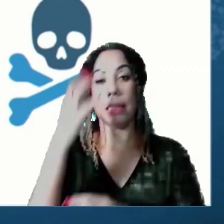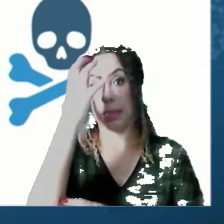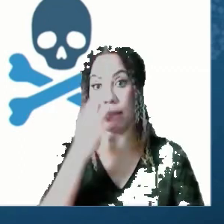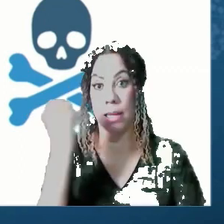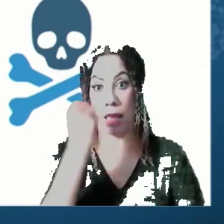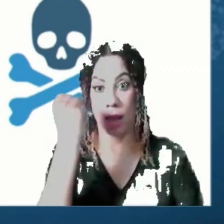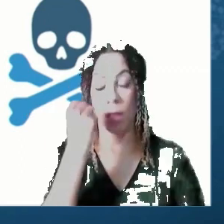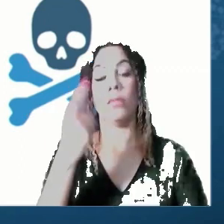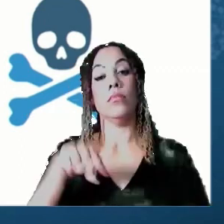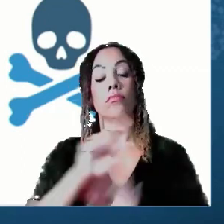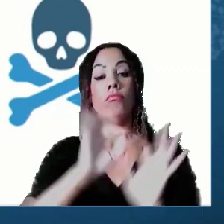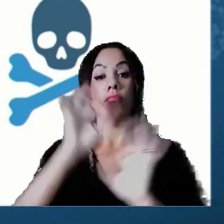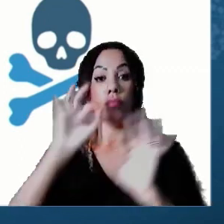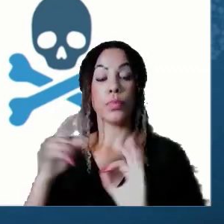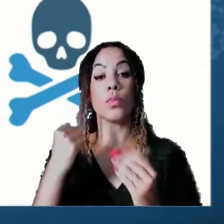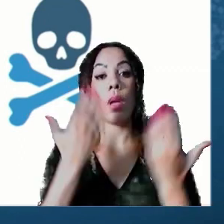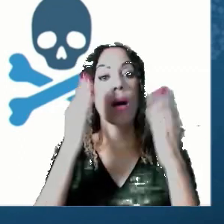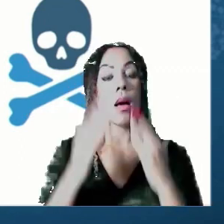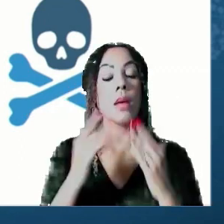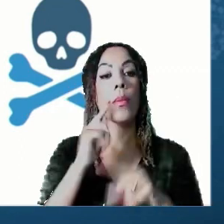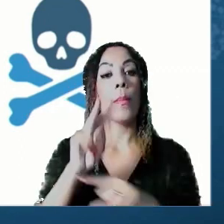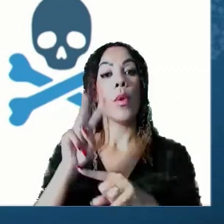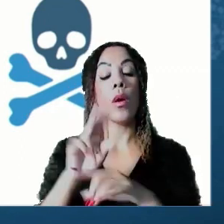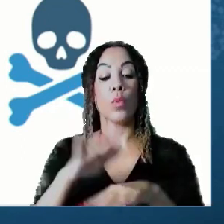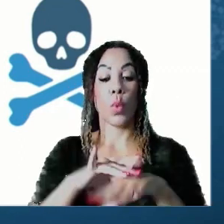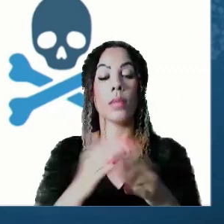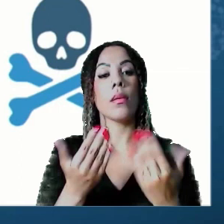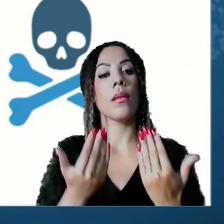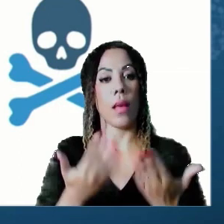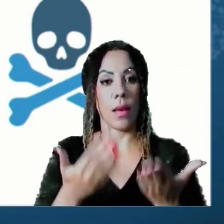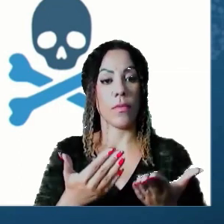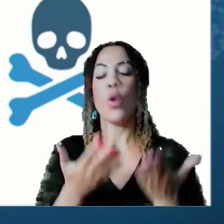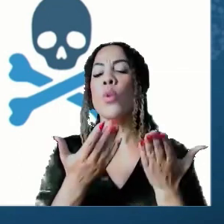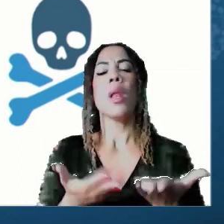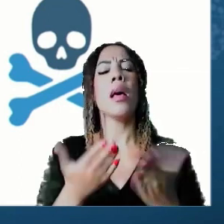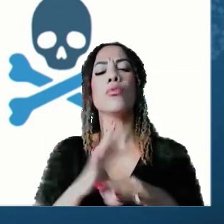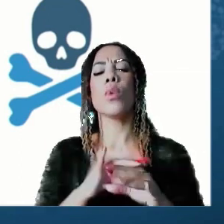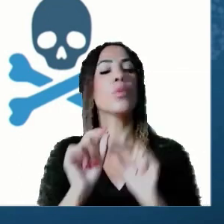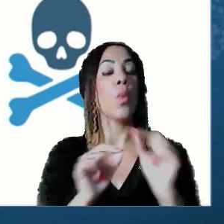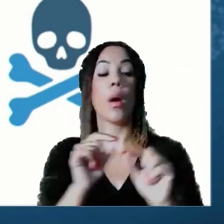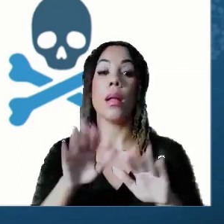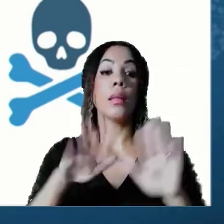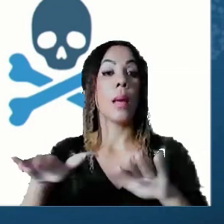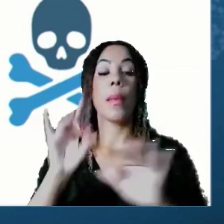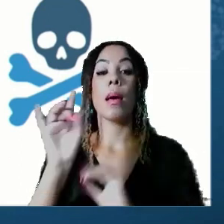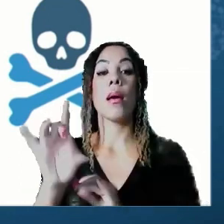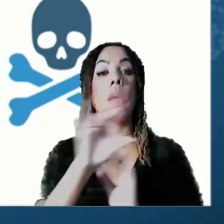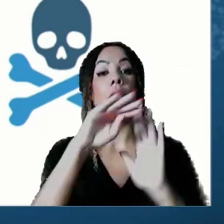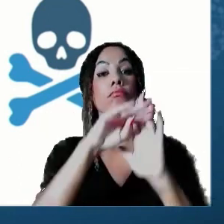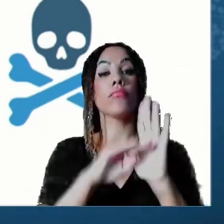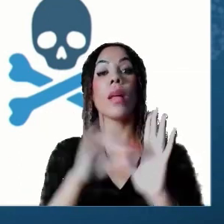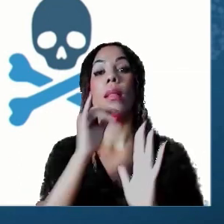normalmente analisamos a proteção contra doenças leves, e a definição de doença leve varia dos protocolos de